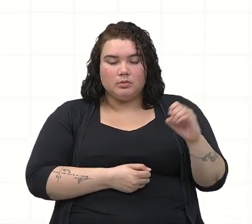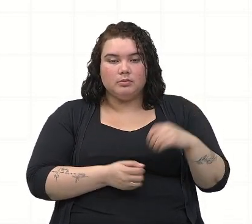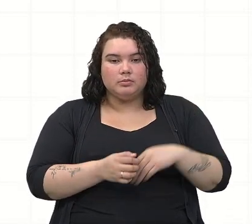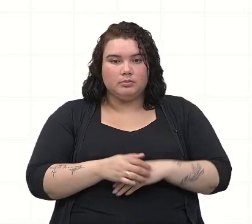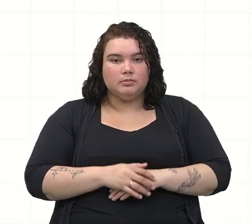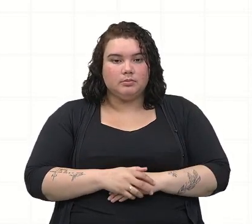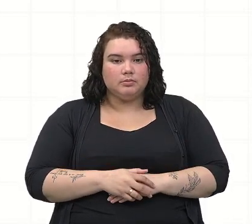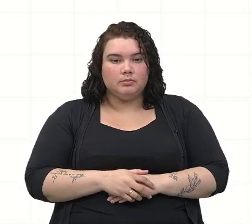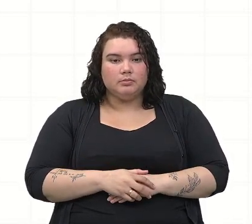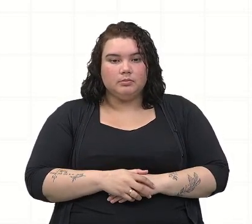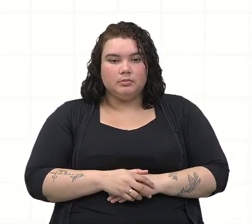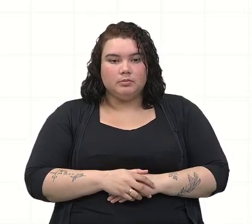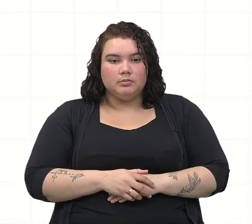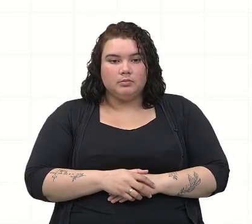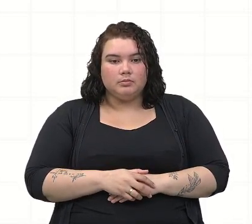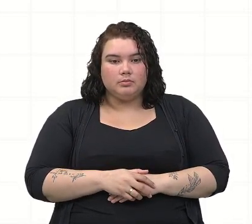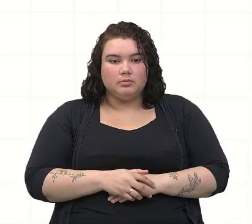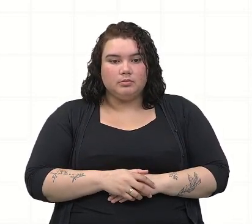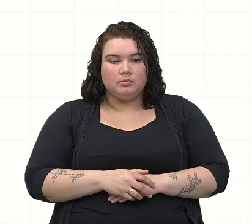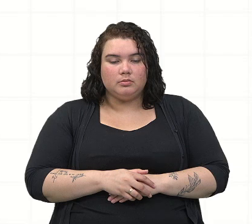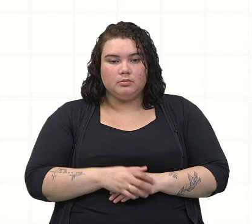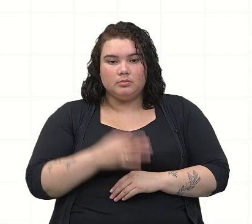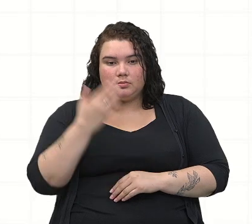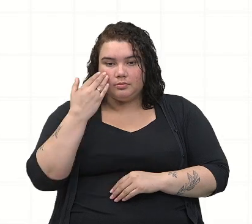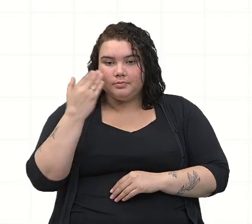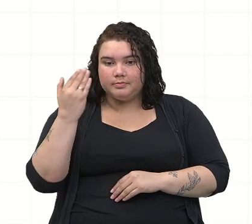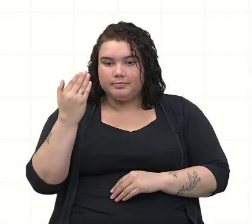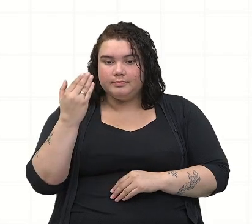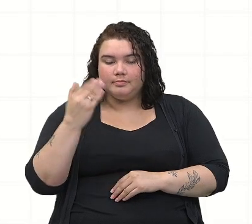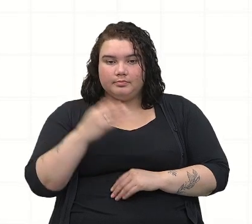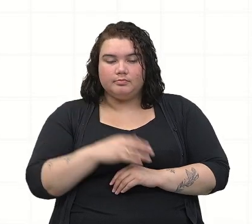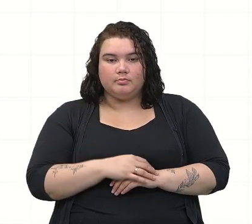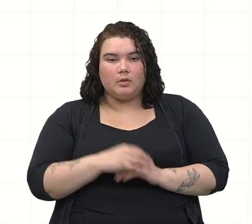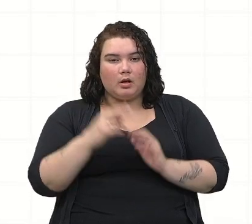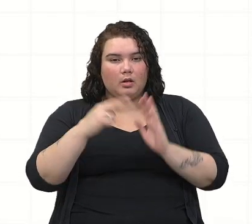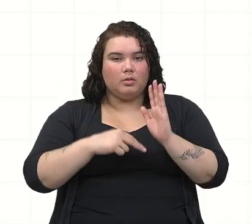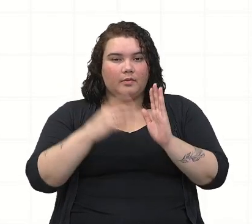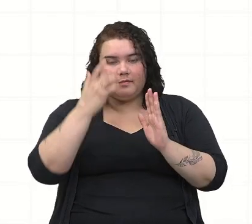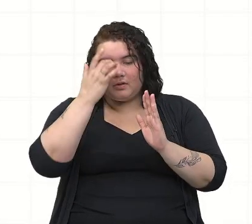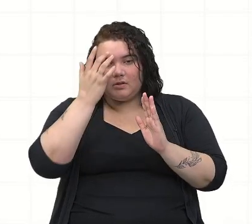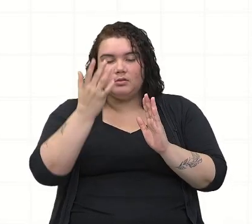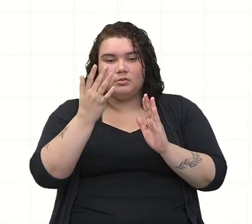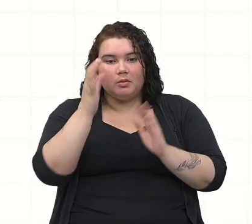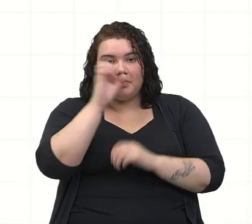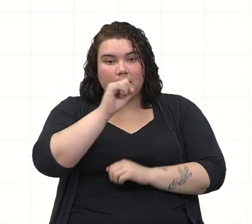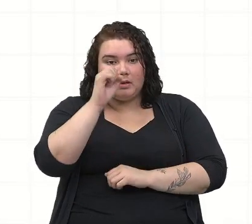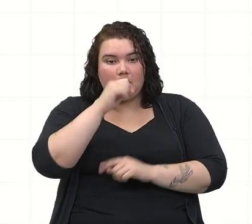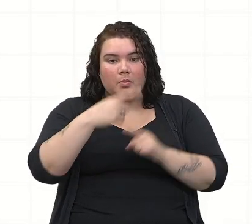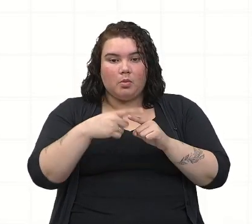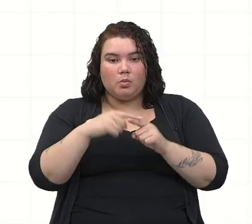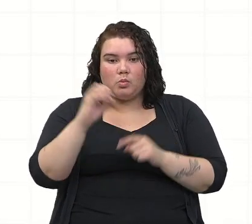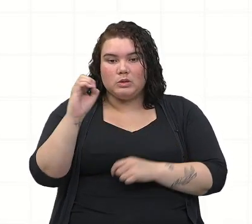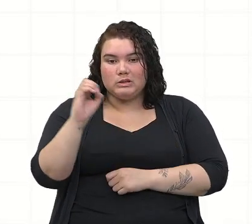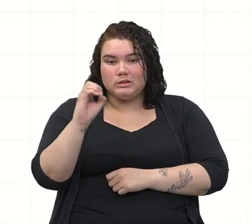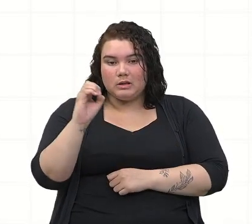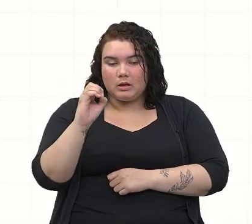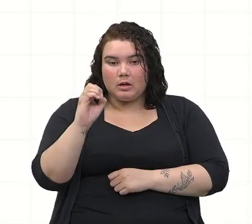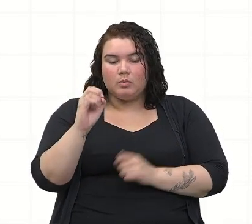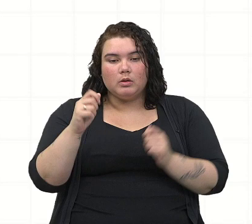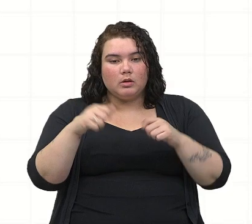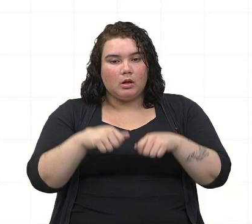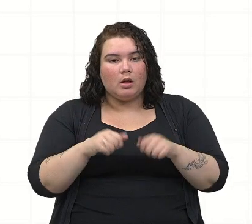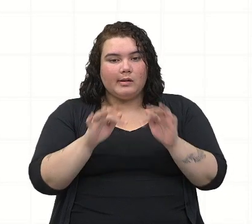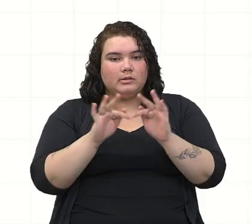0,50, né? Ó, 50 centésimos é a leitura desse número. Que nós já vimos que esse zero, ó, né? A gente pode